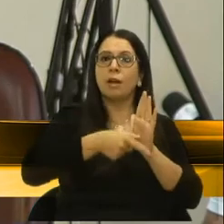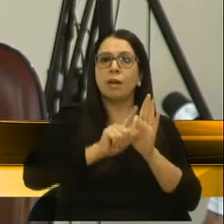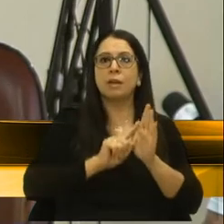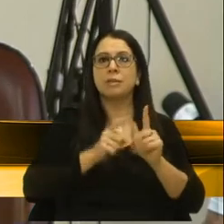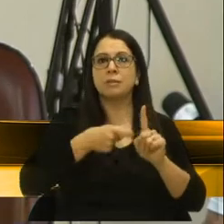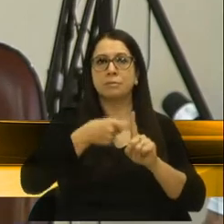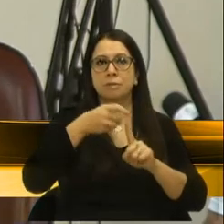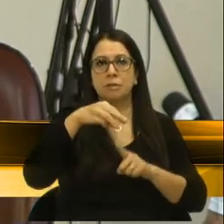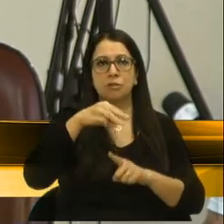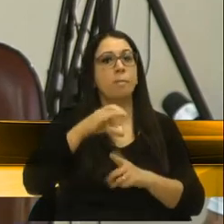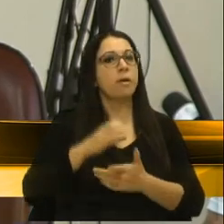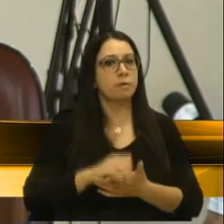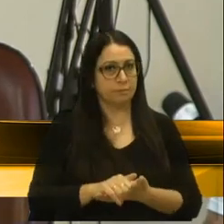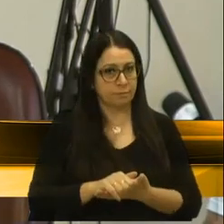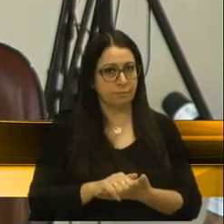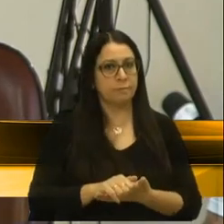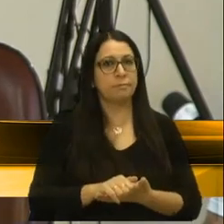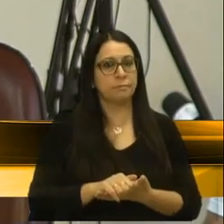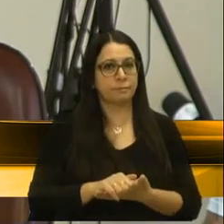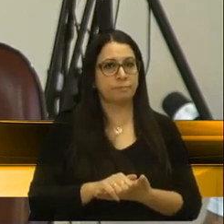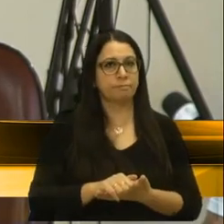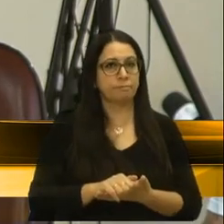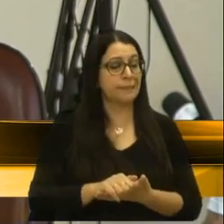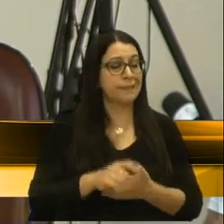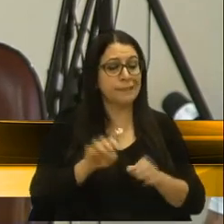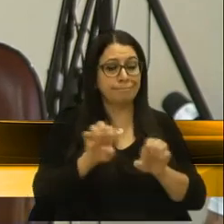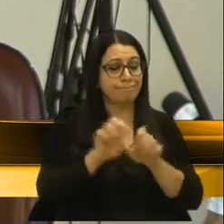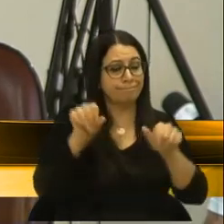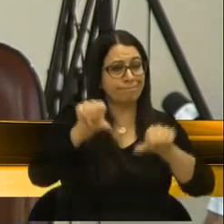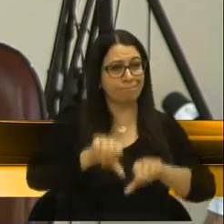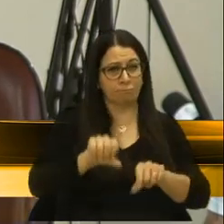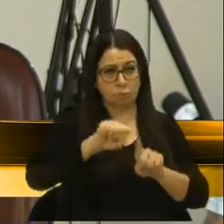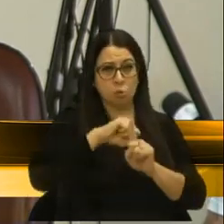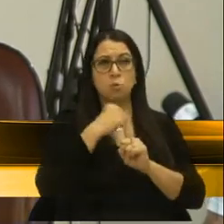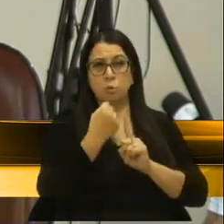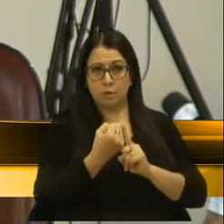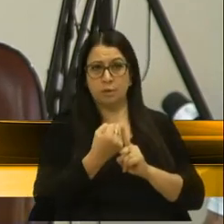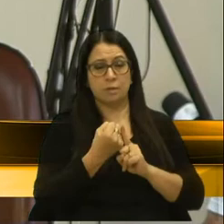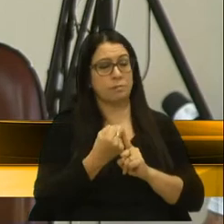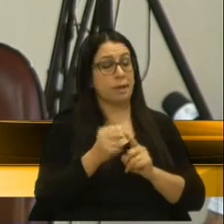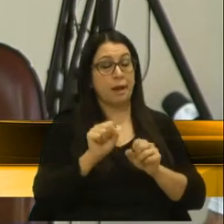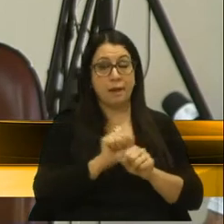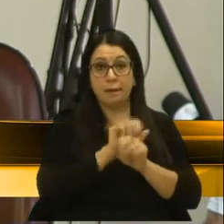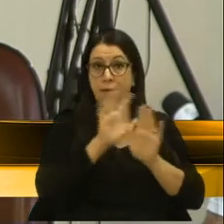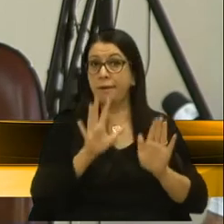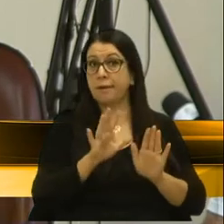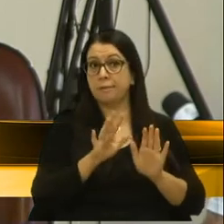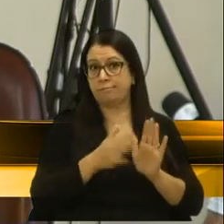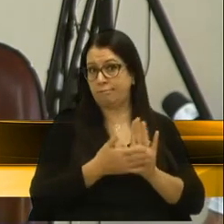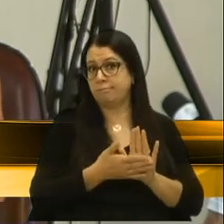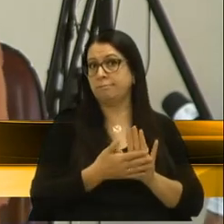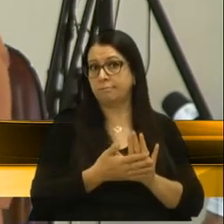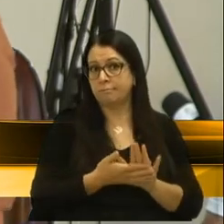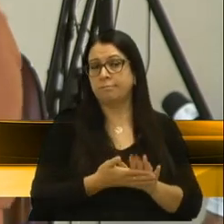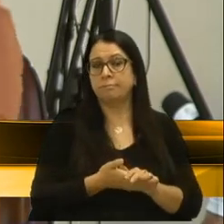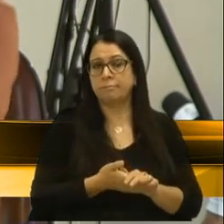mês de março ainda. Então, a desestruturação social, ela é evidente. E, claro, que